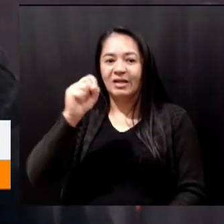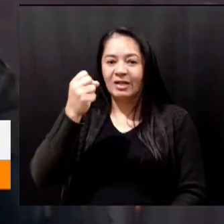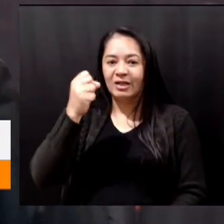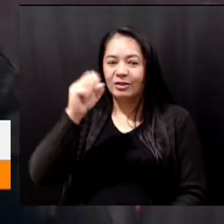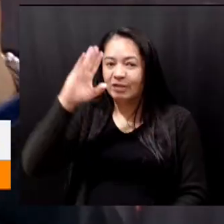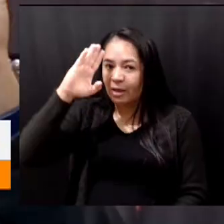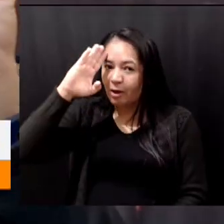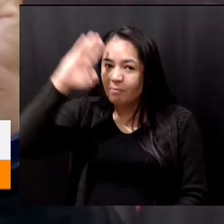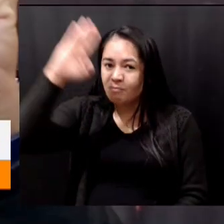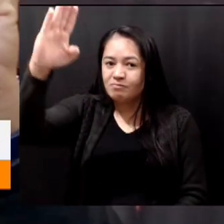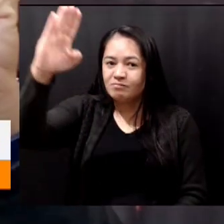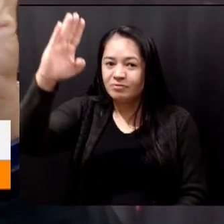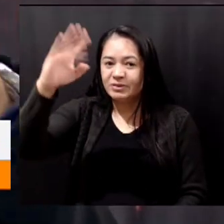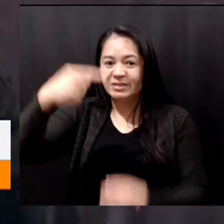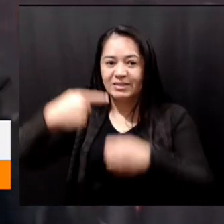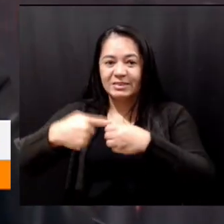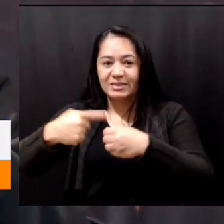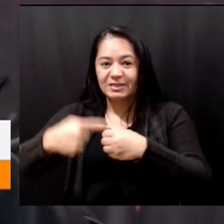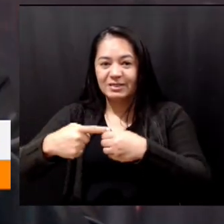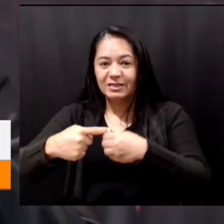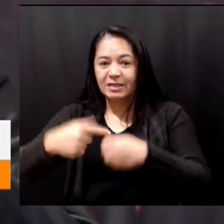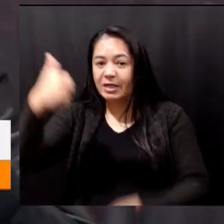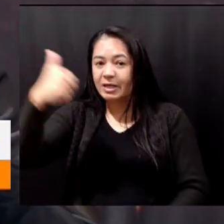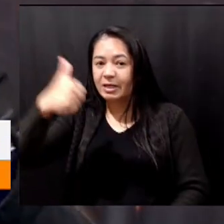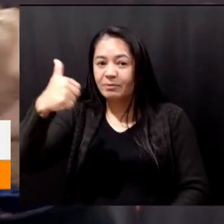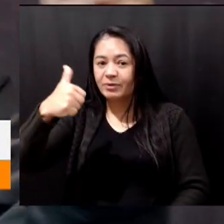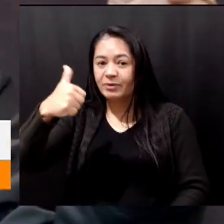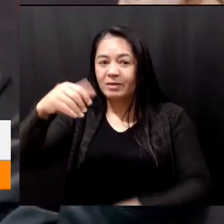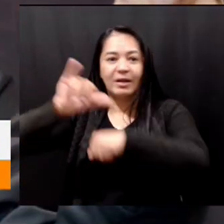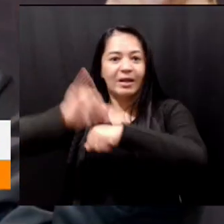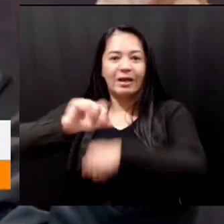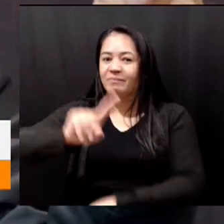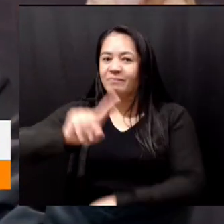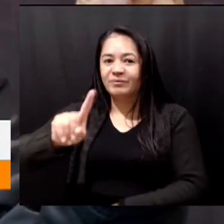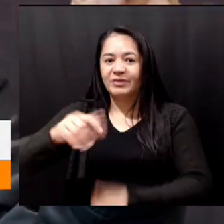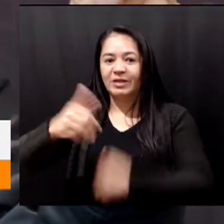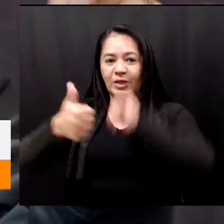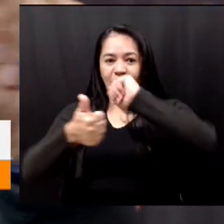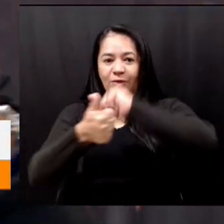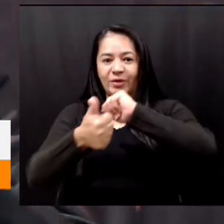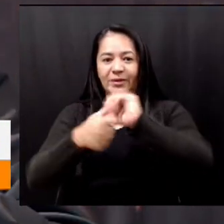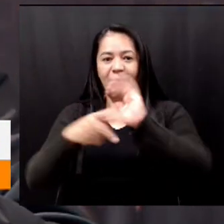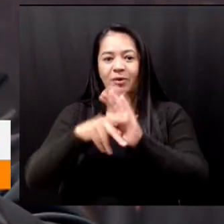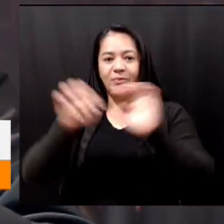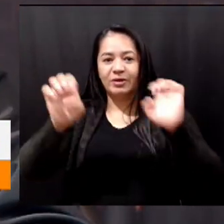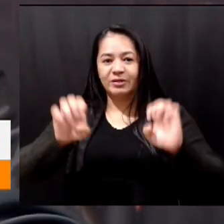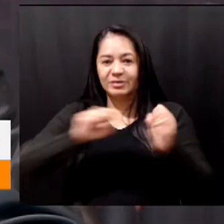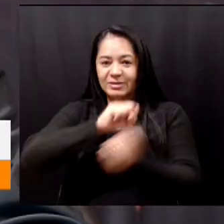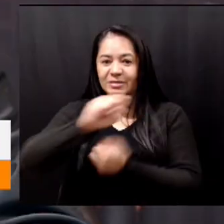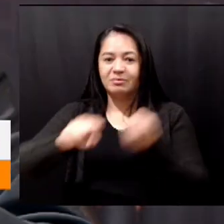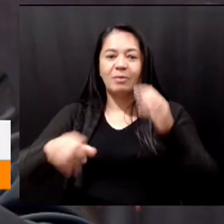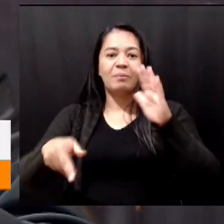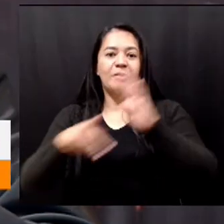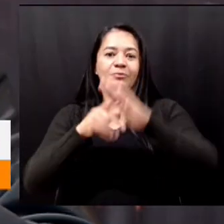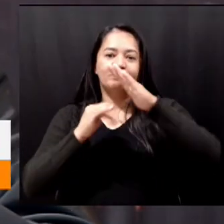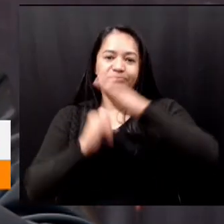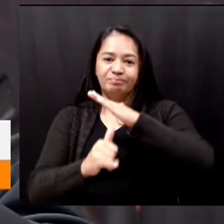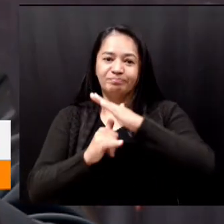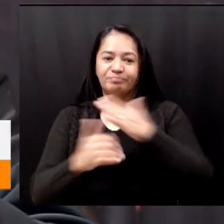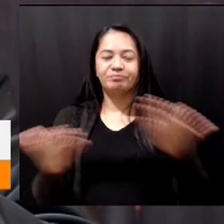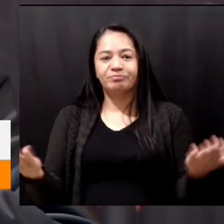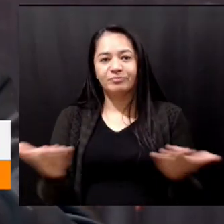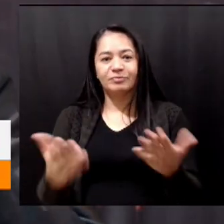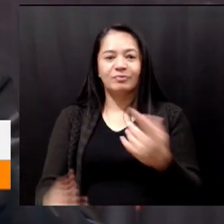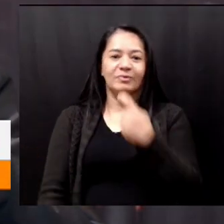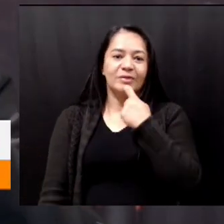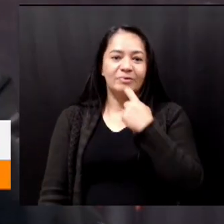cidade e primeira não capital em qualidade para o ecossistema de startups. Então, eu diria que o Campinas Innovation Week